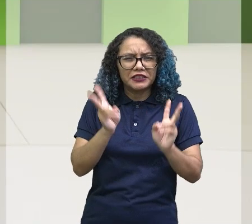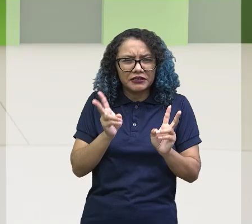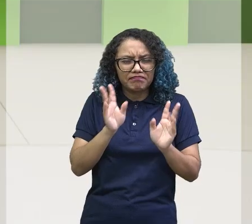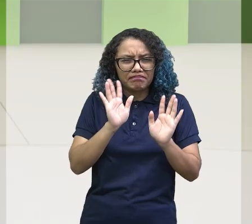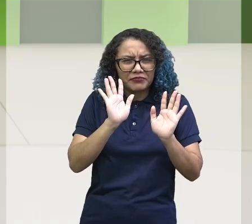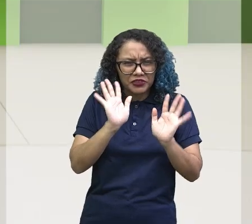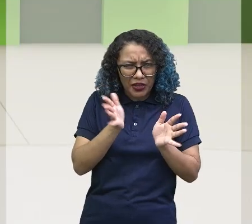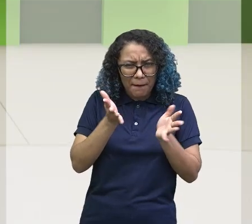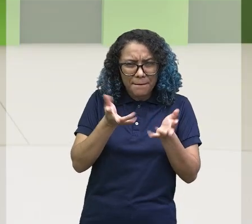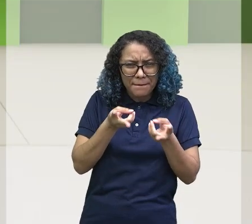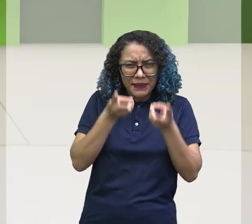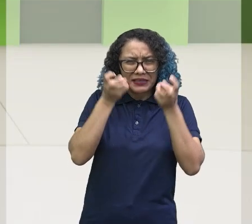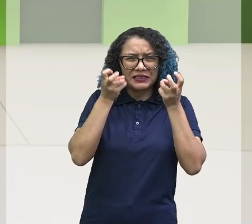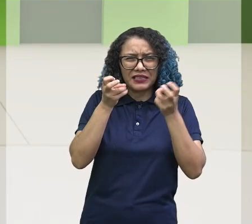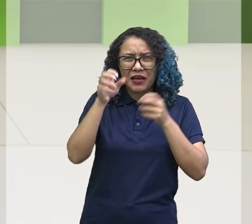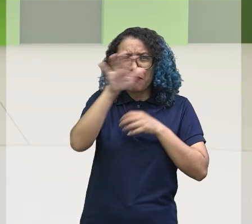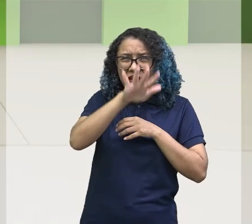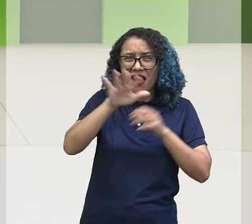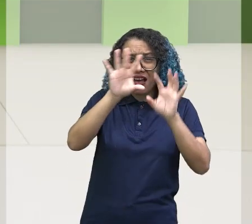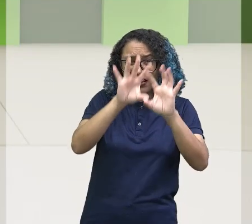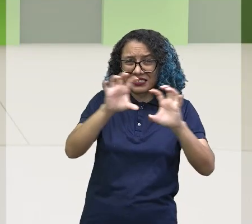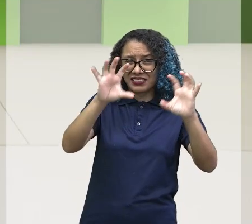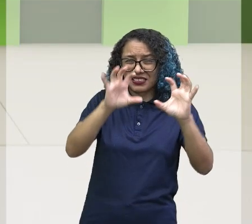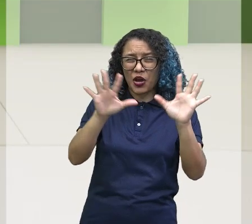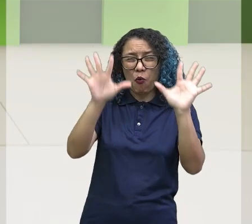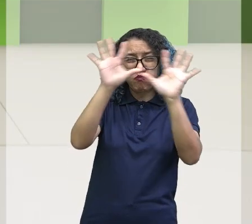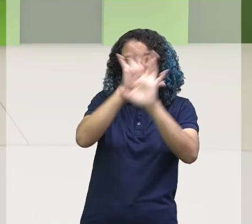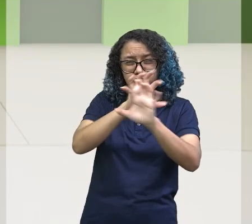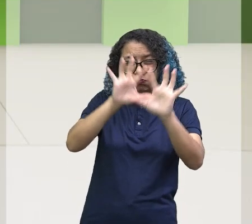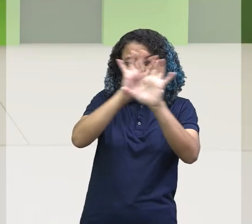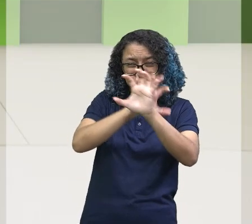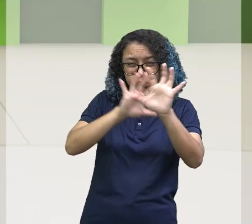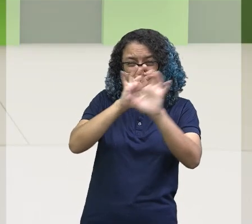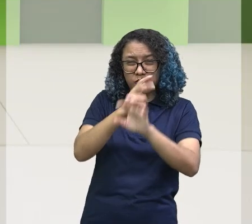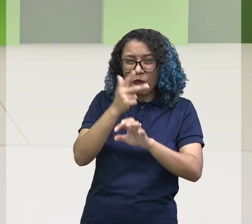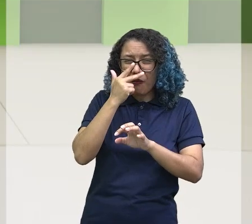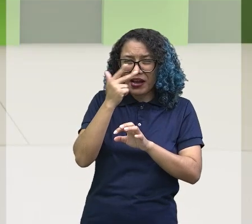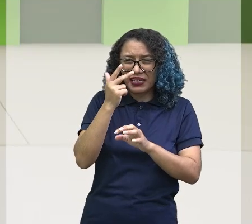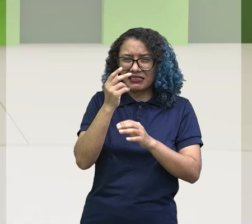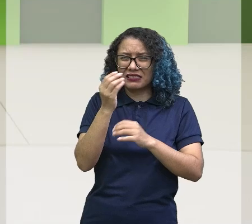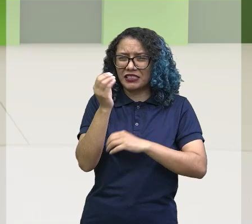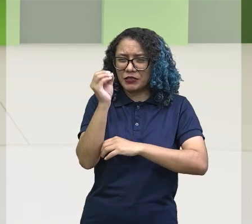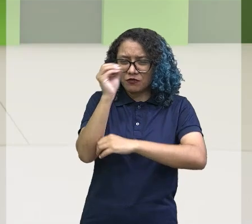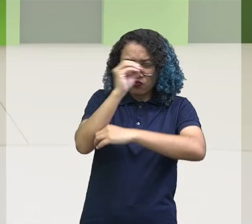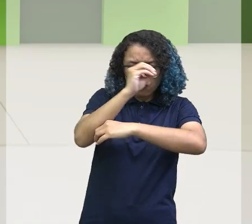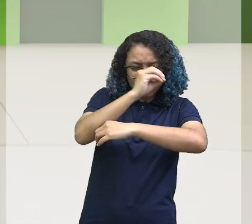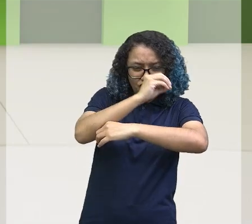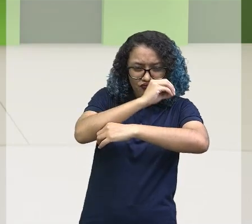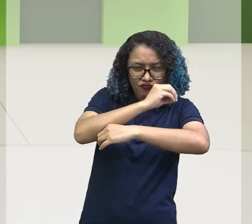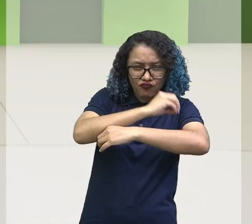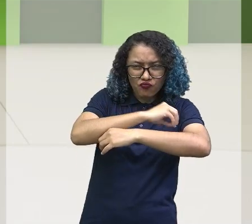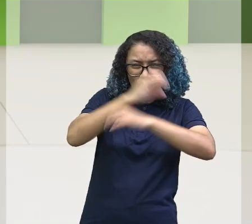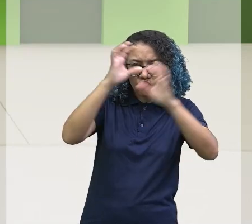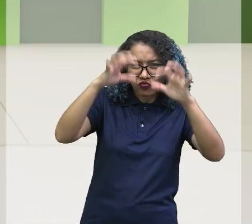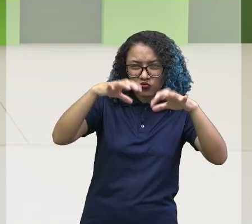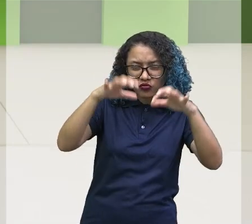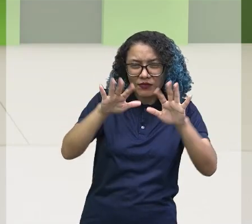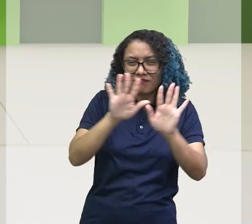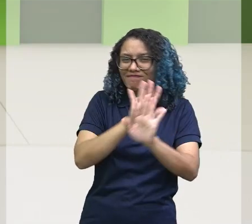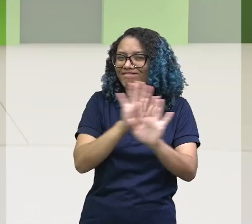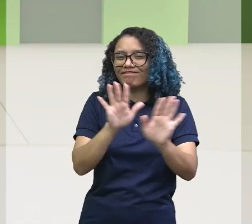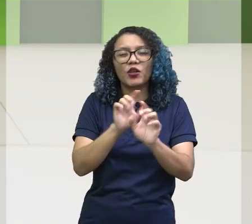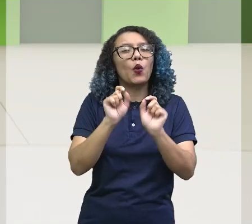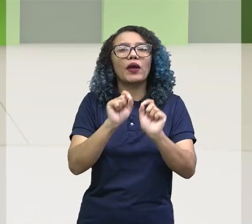pela manhã o céu está todo nublado, parece que já é final ali da tarde, né? Parece que vai chover, mas é justamente